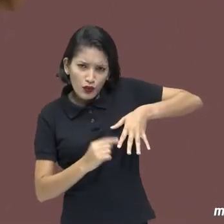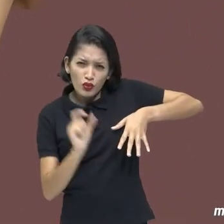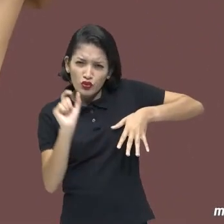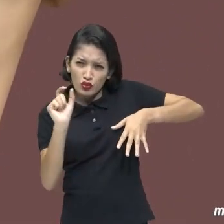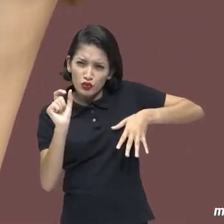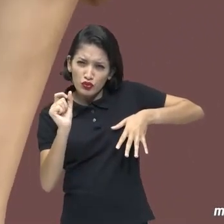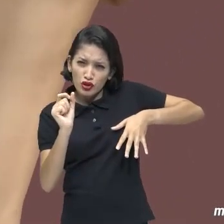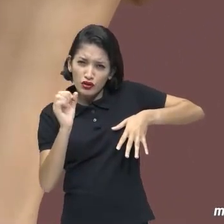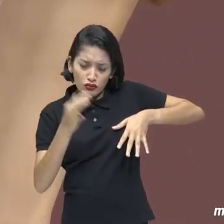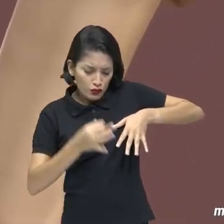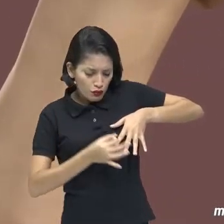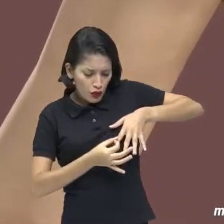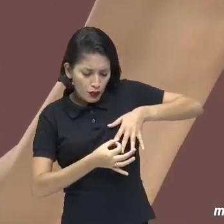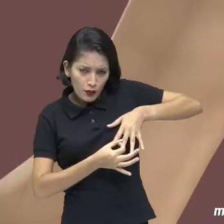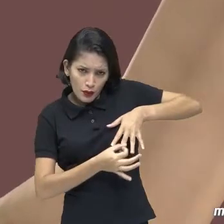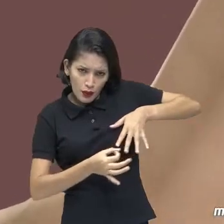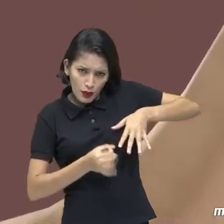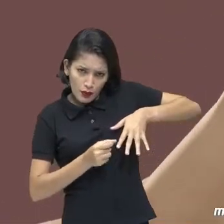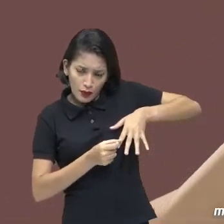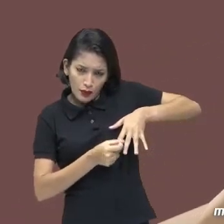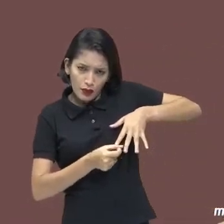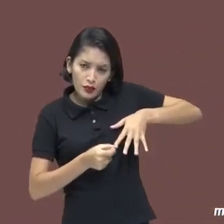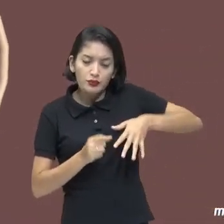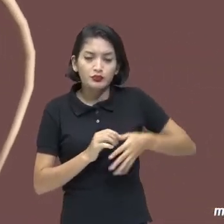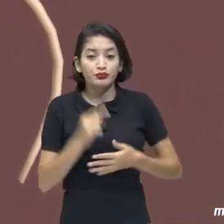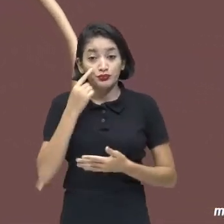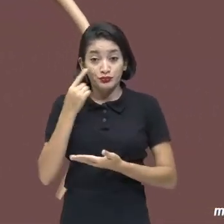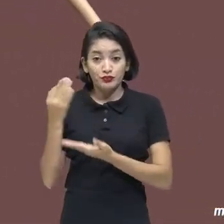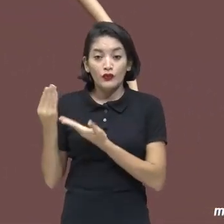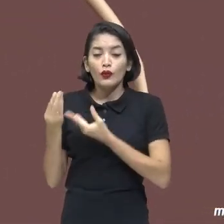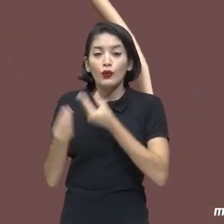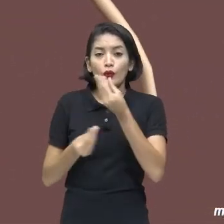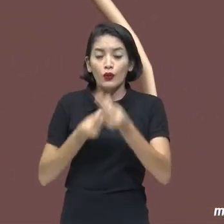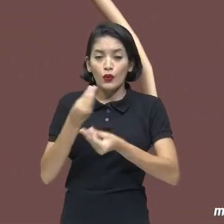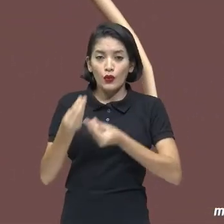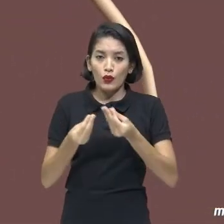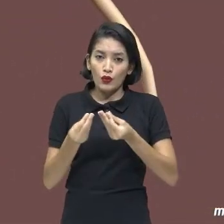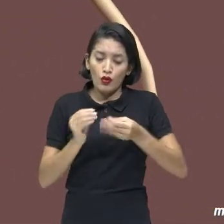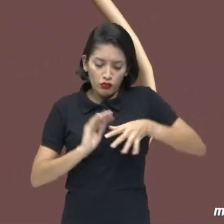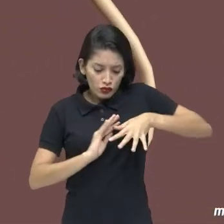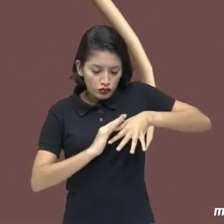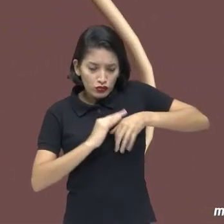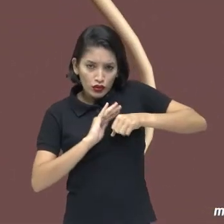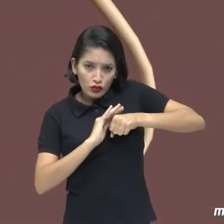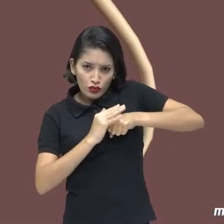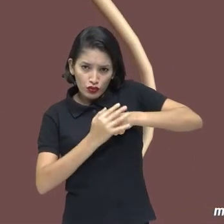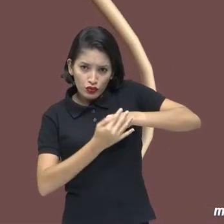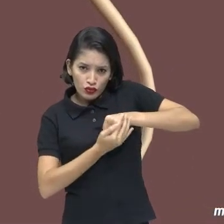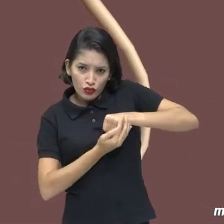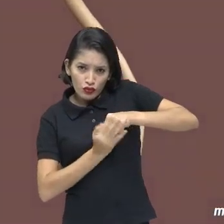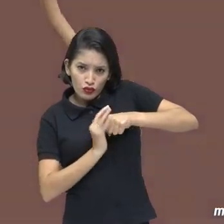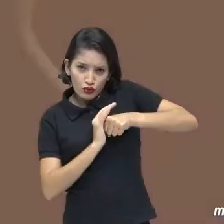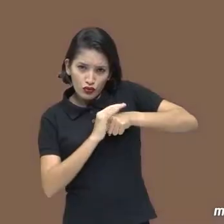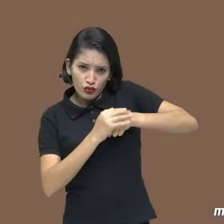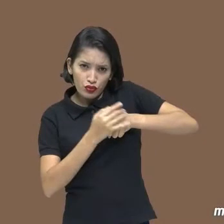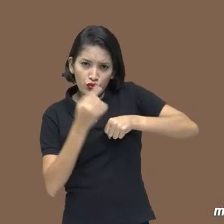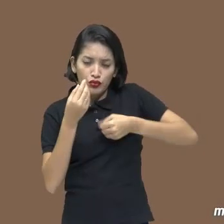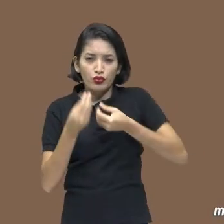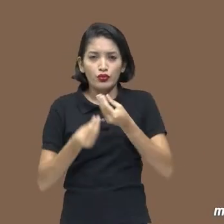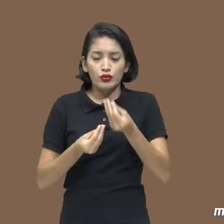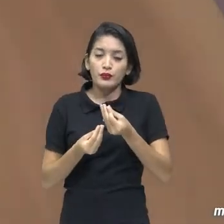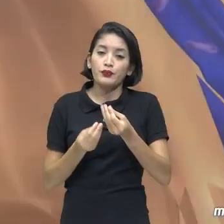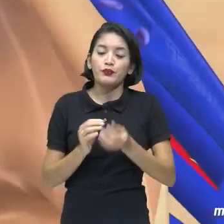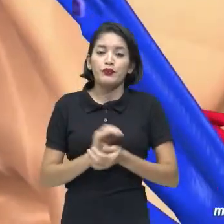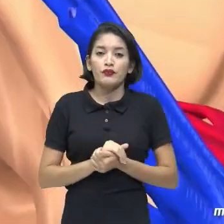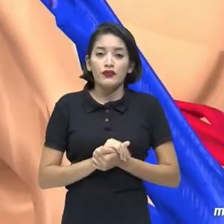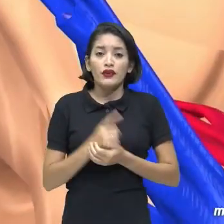alveolares. As paredes dos sacos alveolares são formadas por uma camada de epitélio simples e escamosa, através da qual